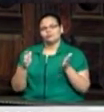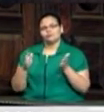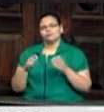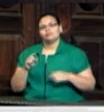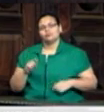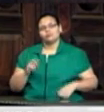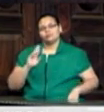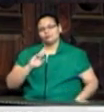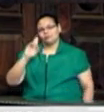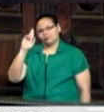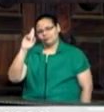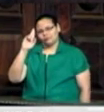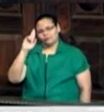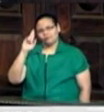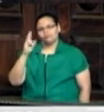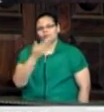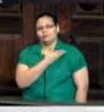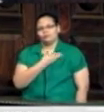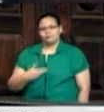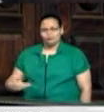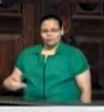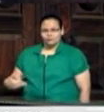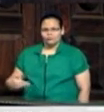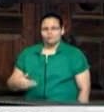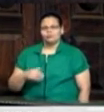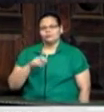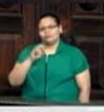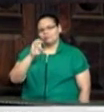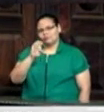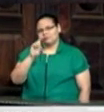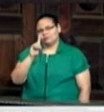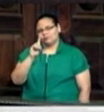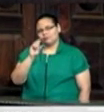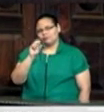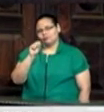o líder do governo, o deputado Edson Albertaz,